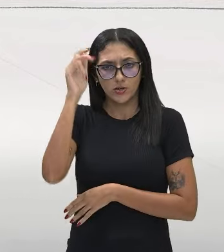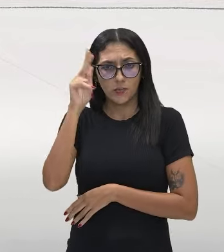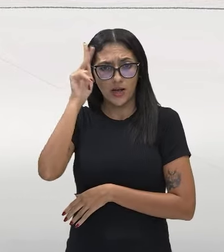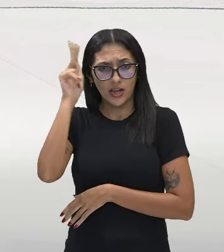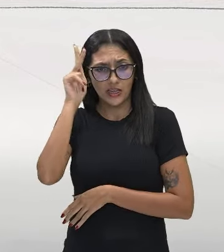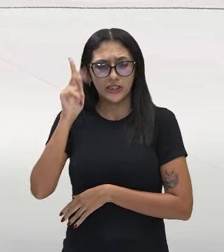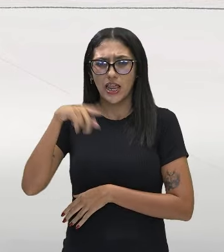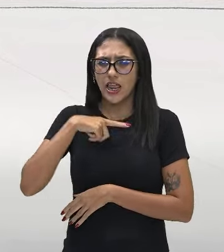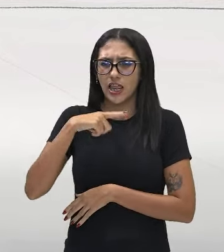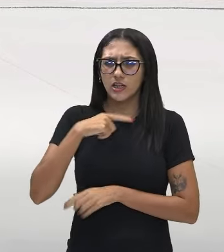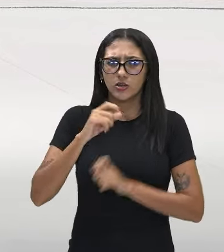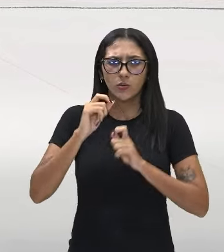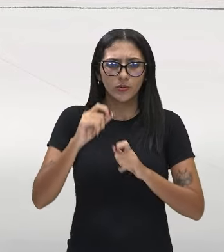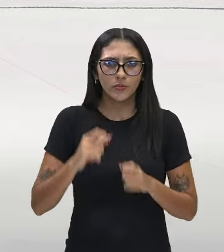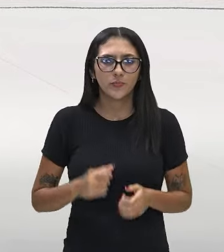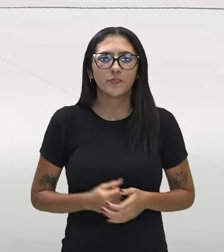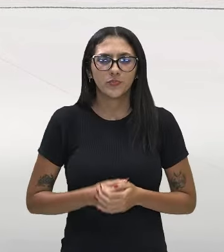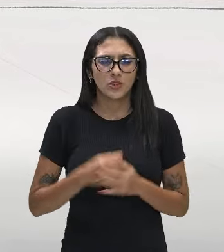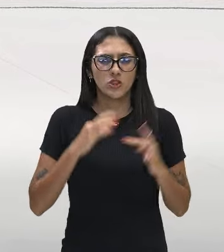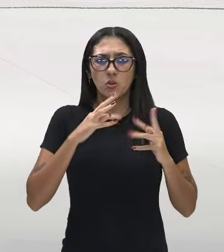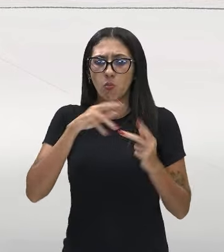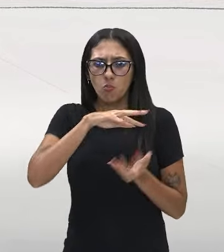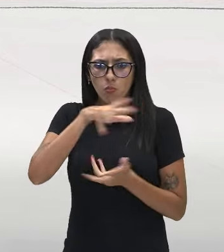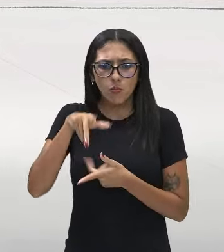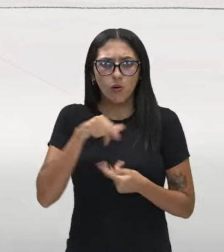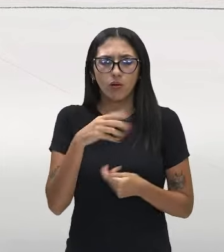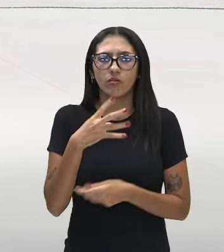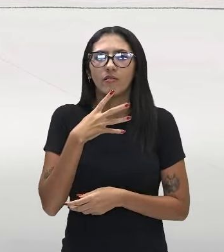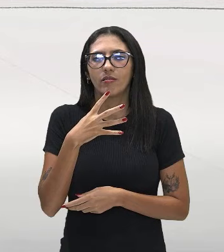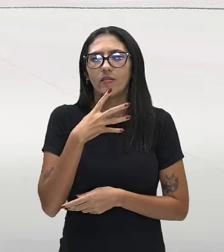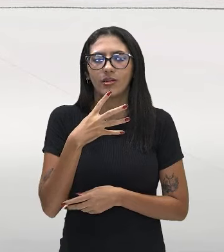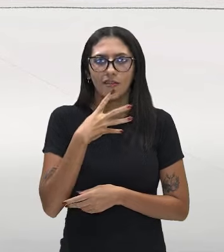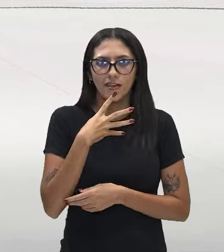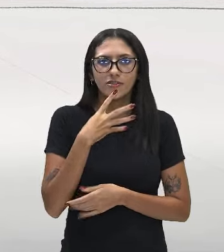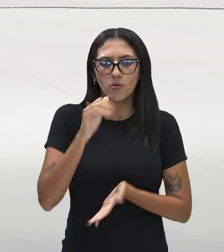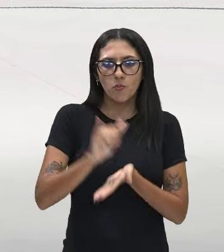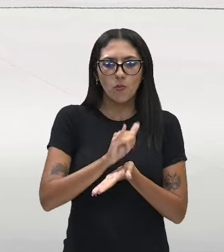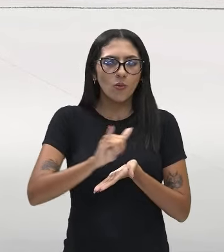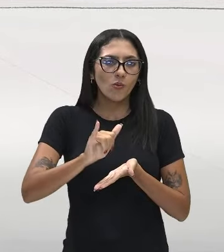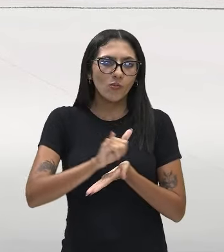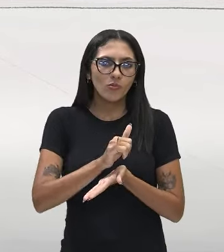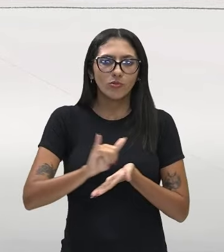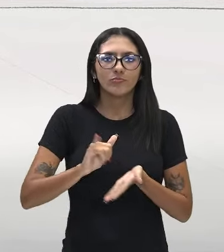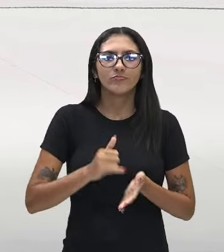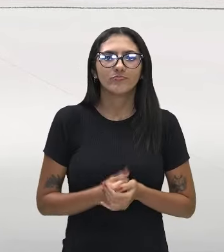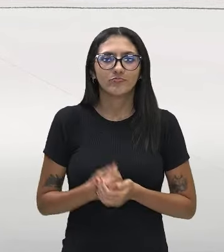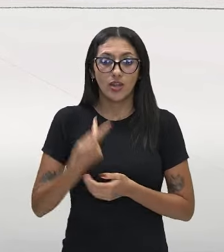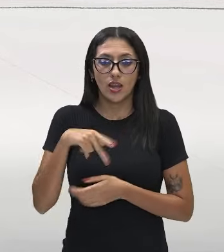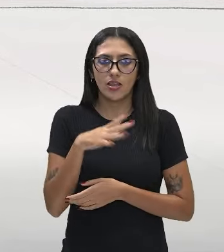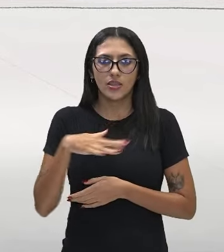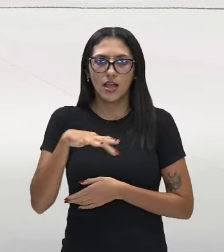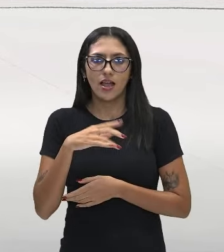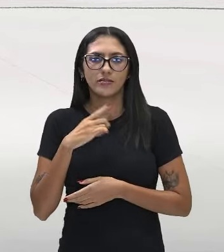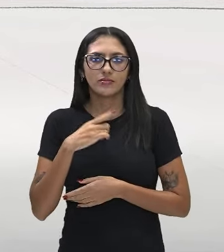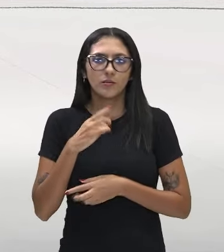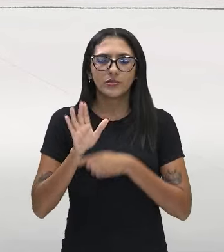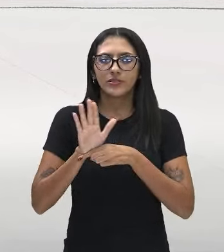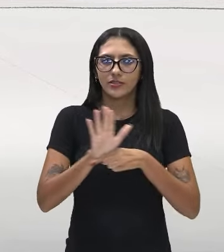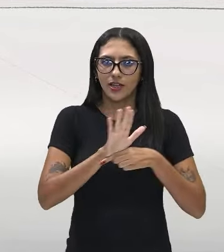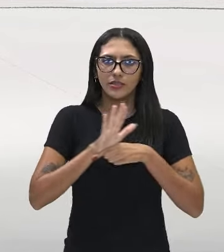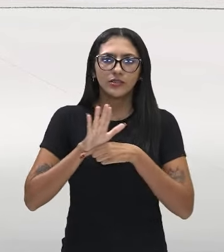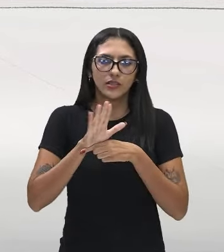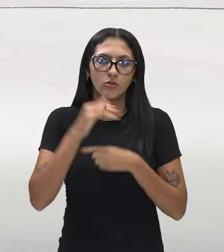movimento cultural conhecido mundialmente, né? Então, neste cenário acontecem as evoluções dos bois,